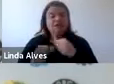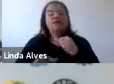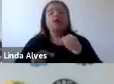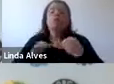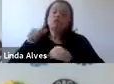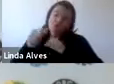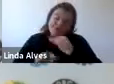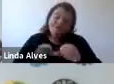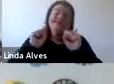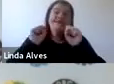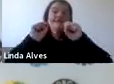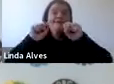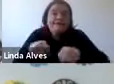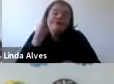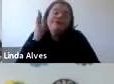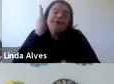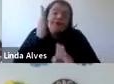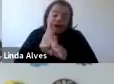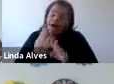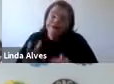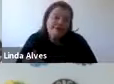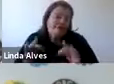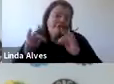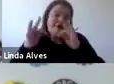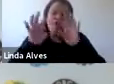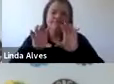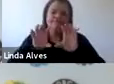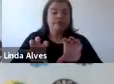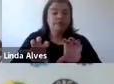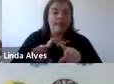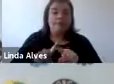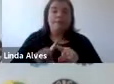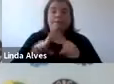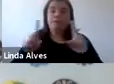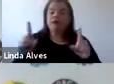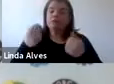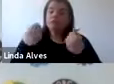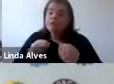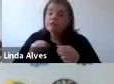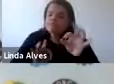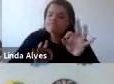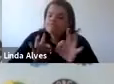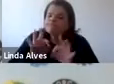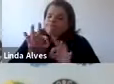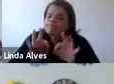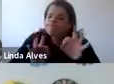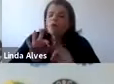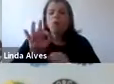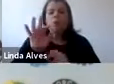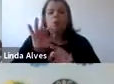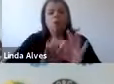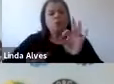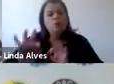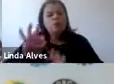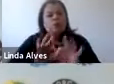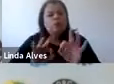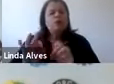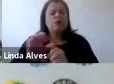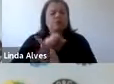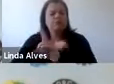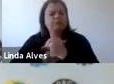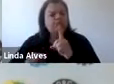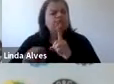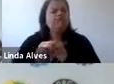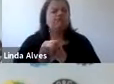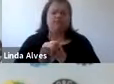acontecer e não dá para a gente mudar o futuro e o desenvolvimento tecnológico. Mas tudo tem que ser feito de forma social, planejando, vendo como é